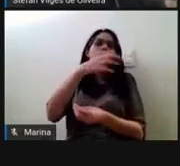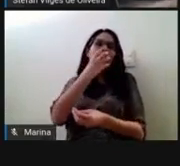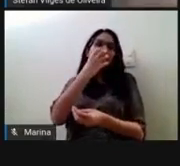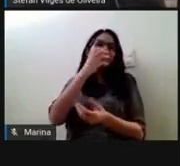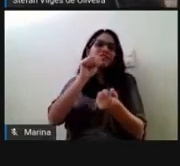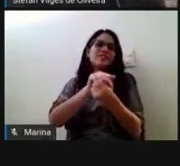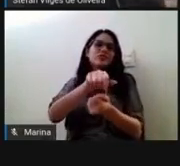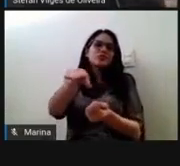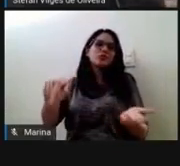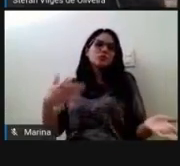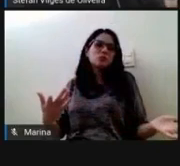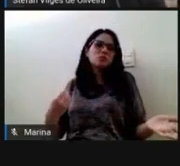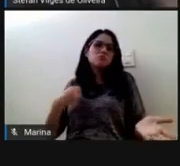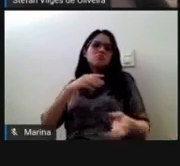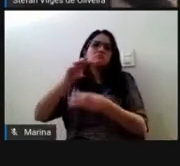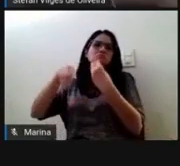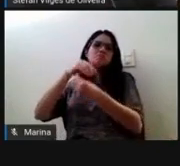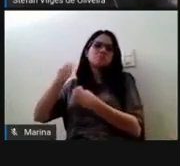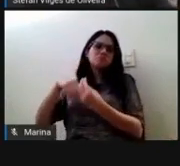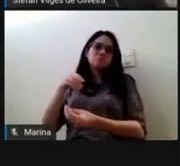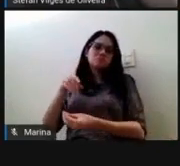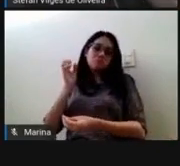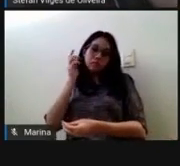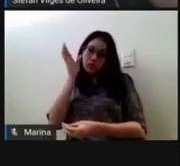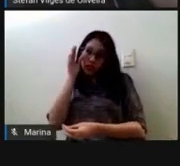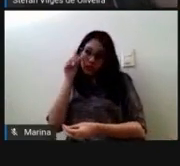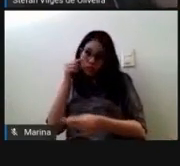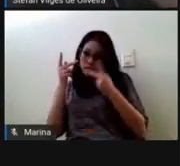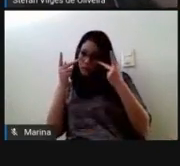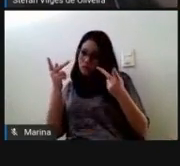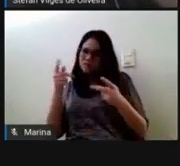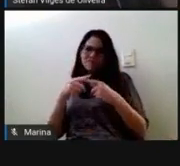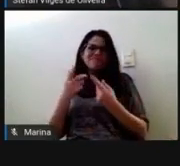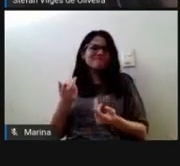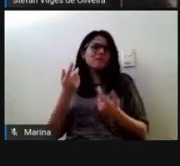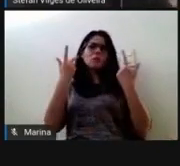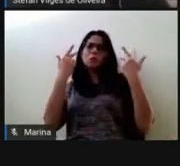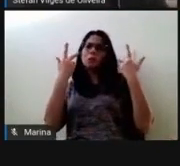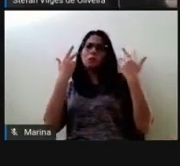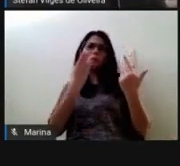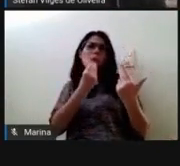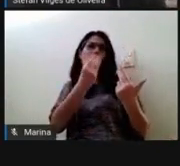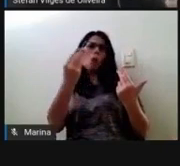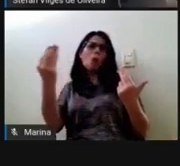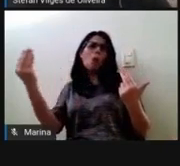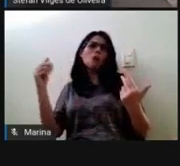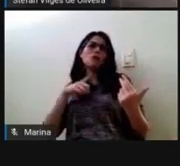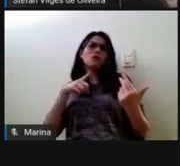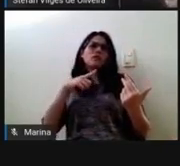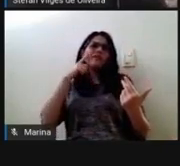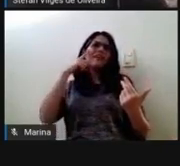os cães. Quem já teve a oportunidade de visitar essa região sabe que isso é um cenário muito comum. Essas carnes